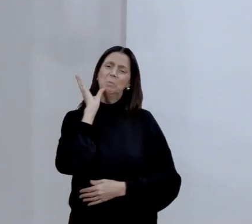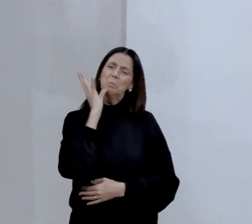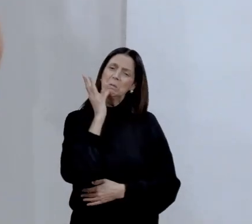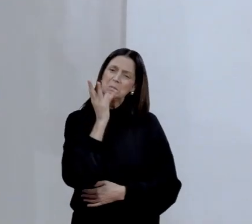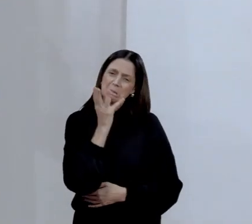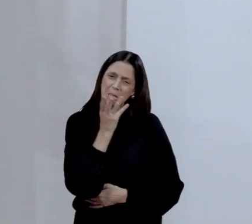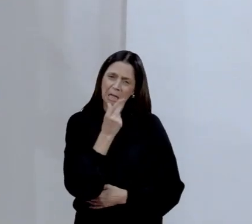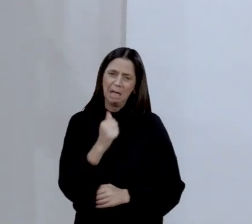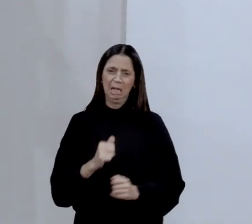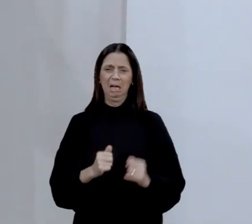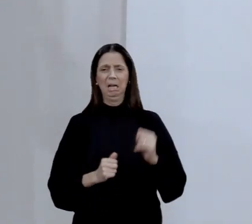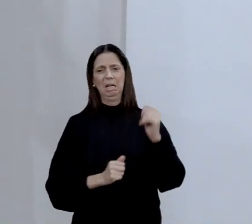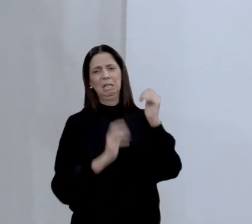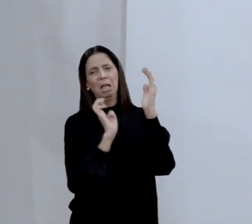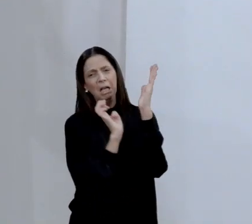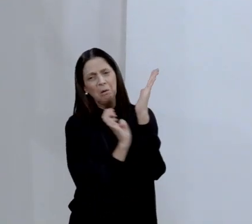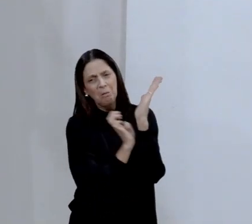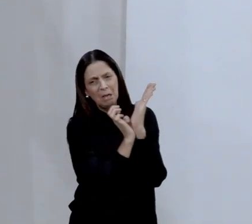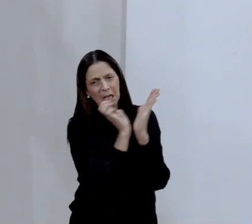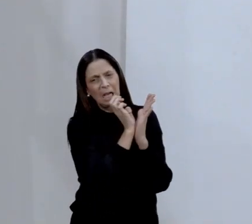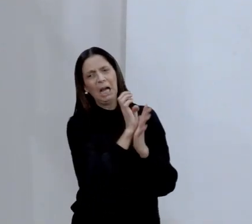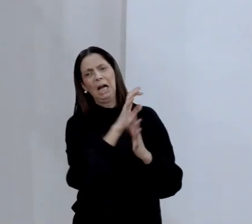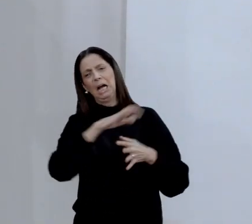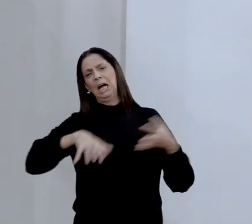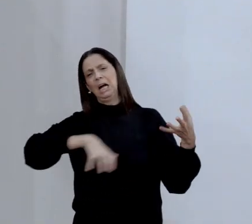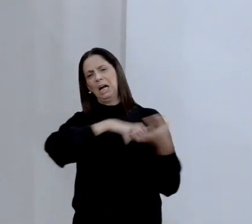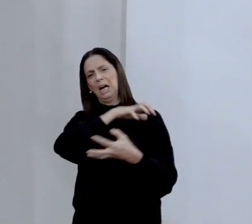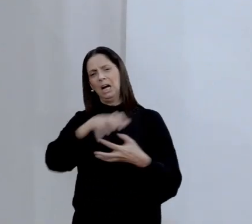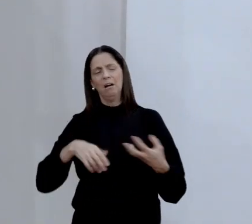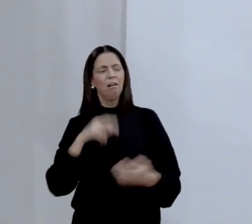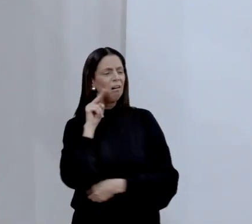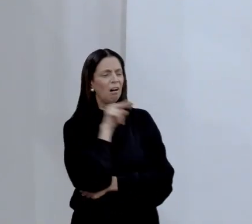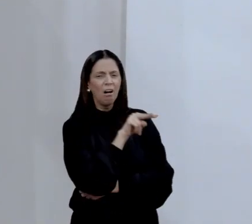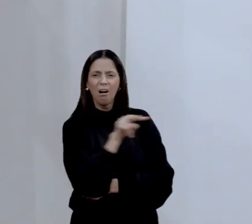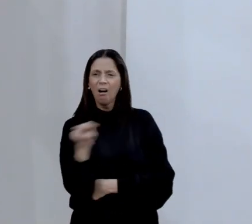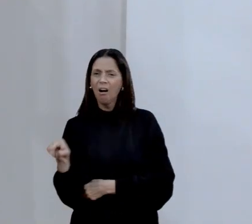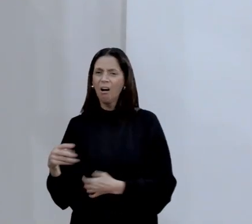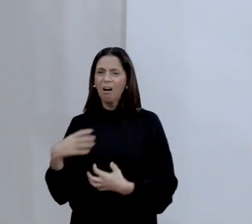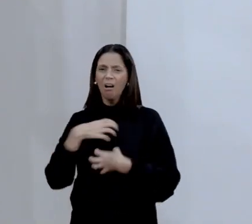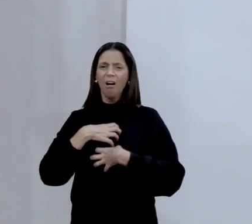burocracia, é um caos realmente, né, e aí desanima porque a gente vê municípios aqui